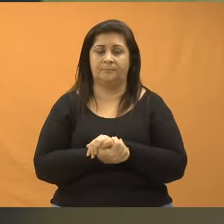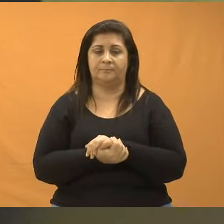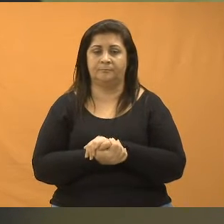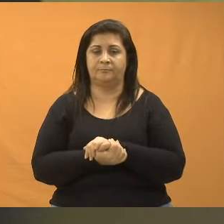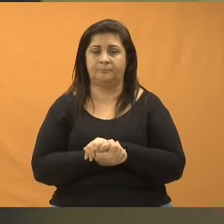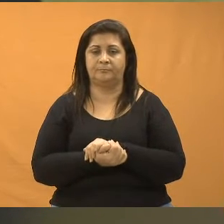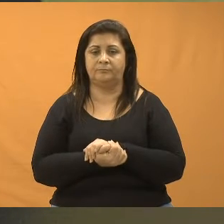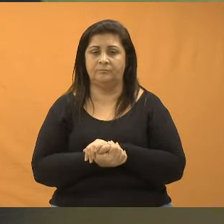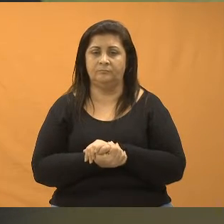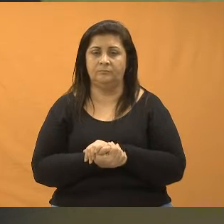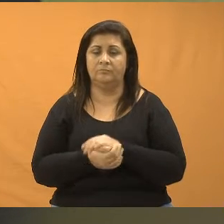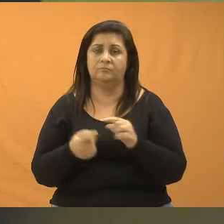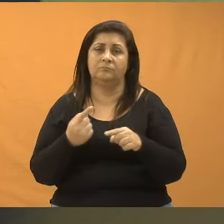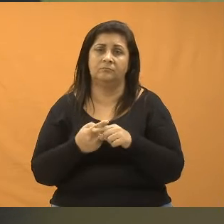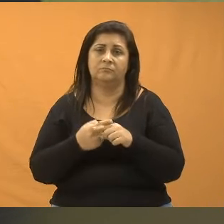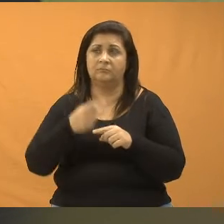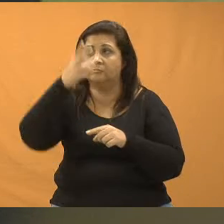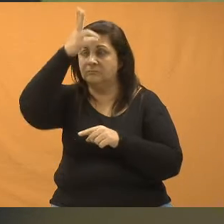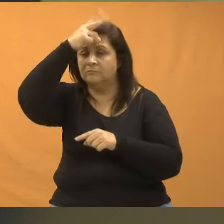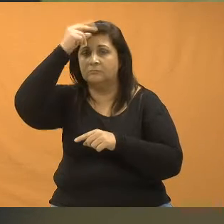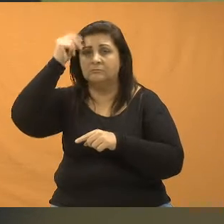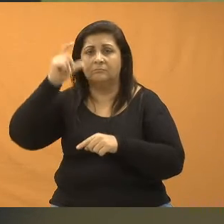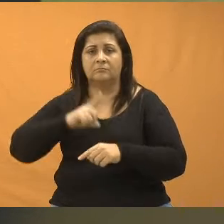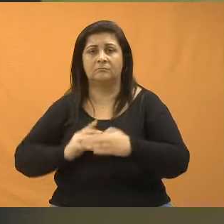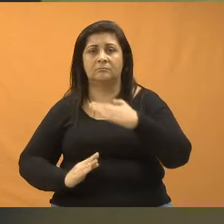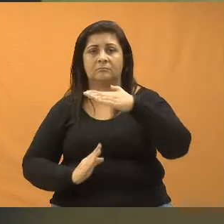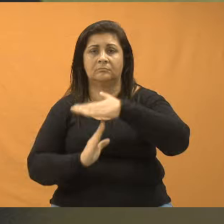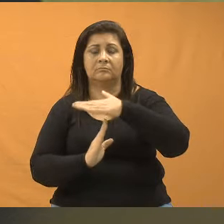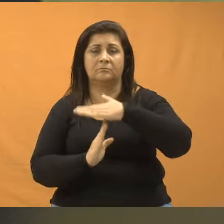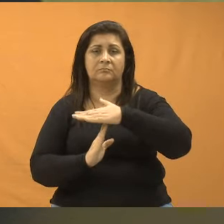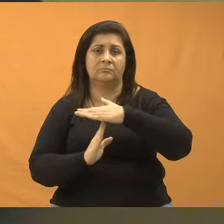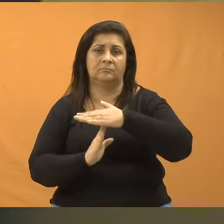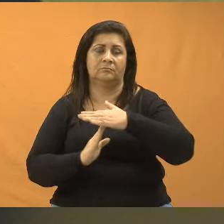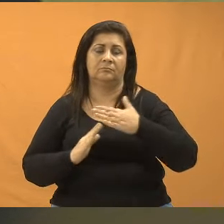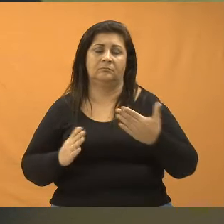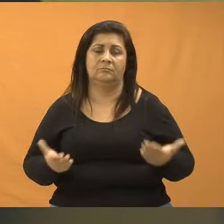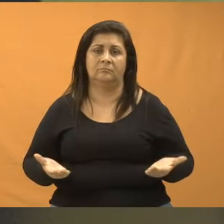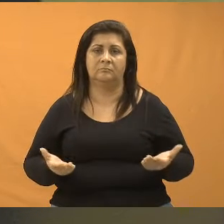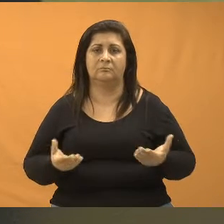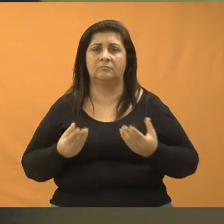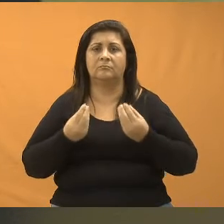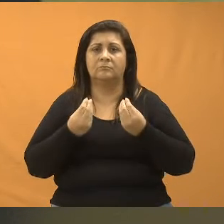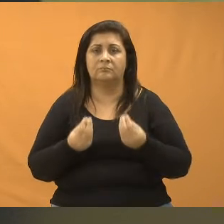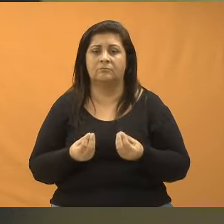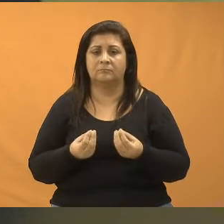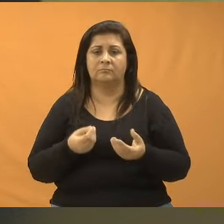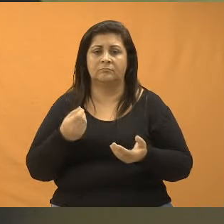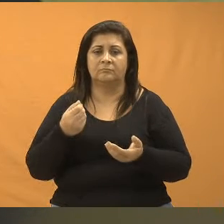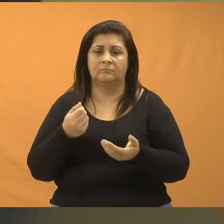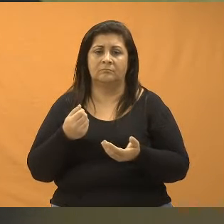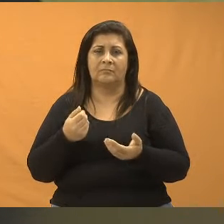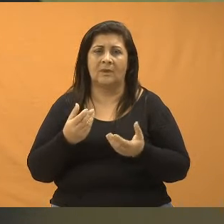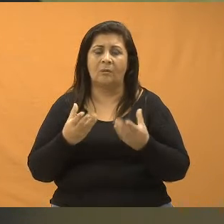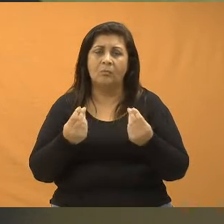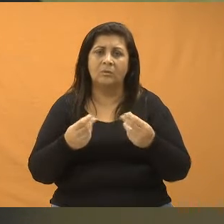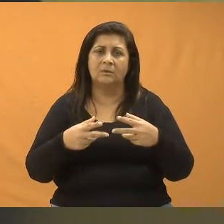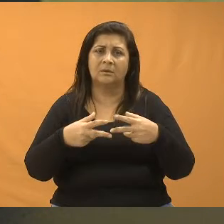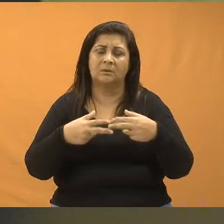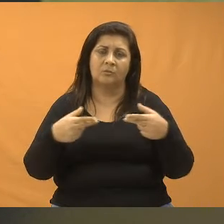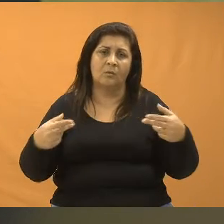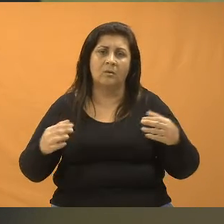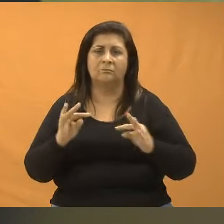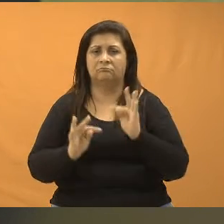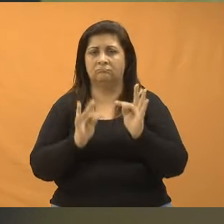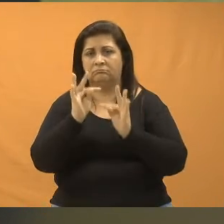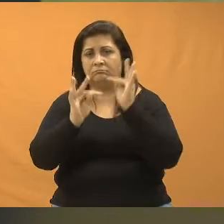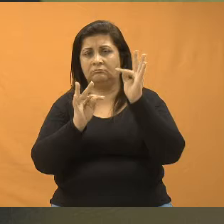Municipal, que tem limite, né? O Tesouro Municipal não tem como arcar, né? Então, muitas modernizações da Santa